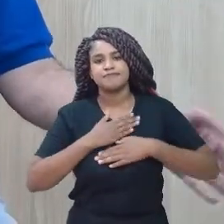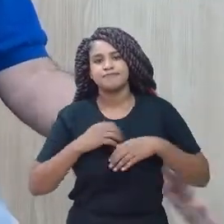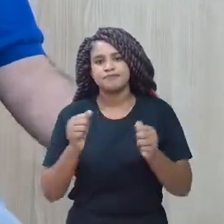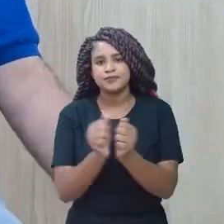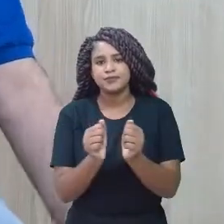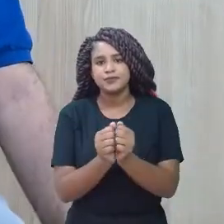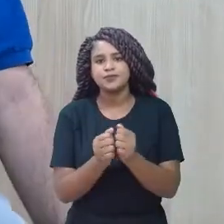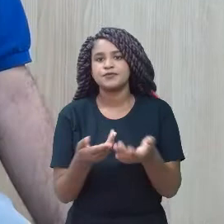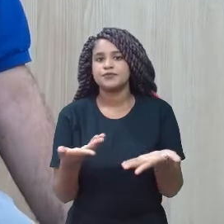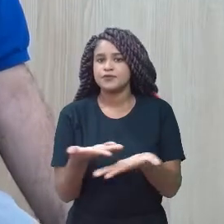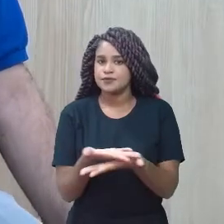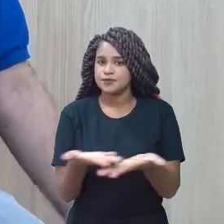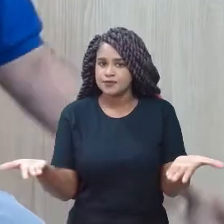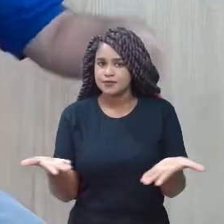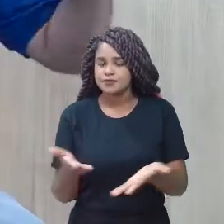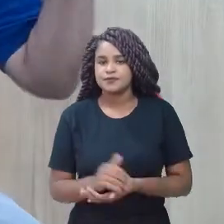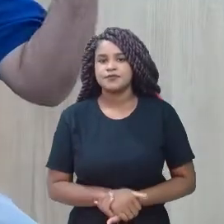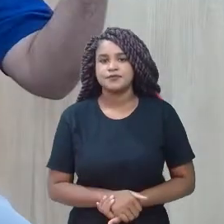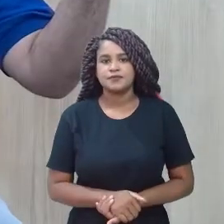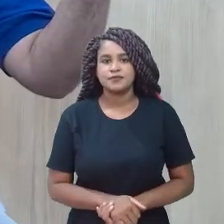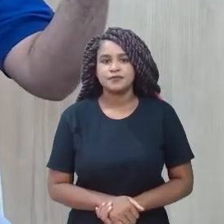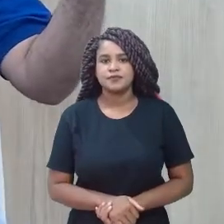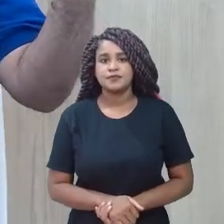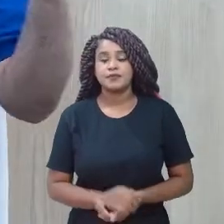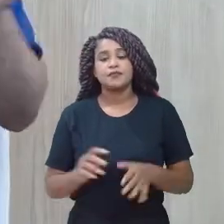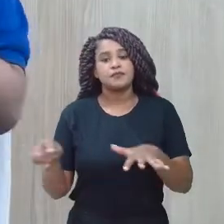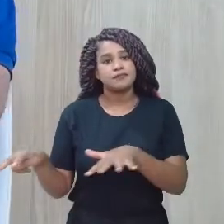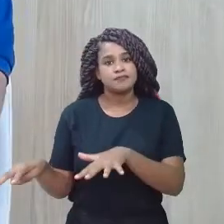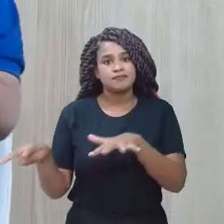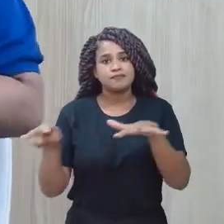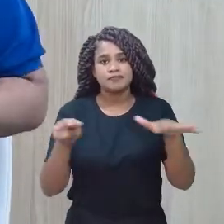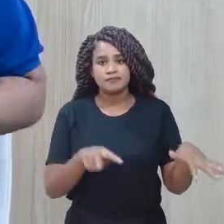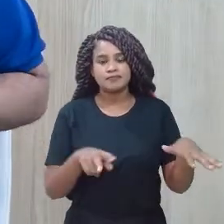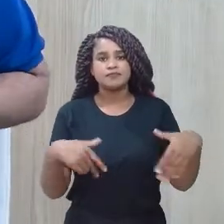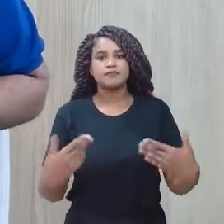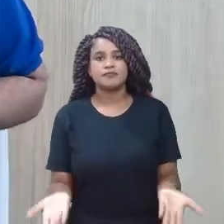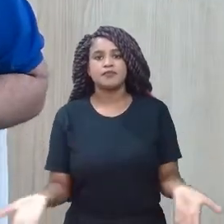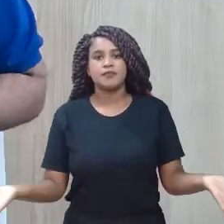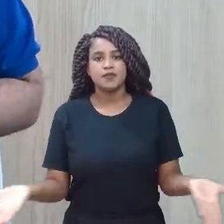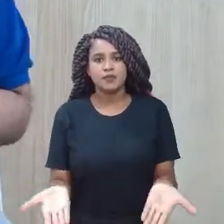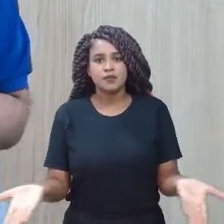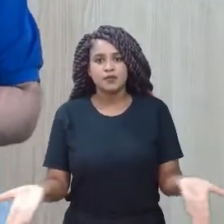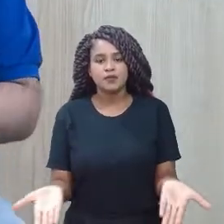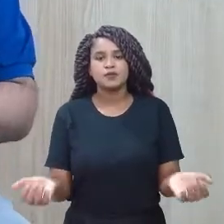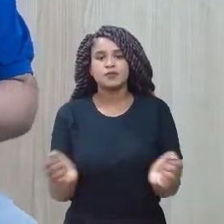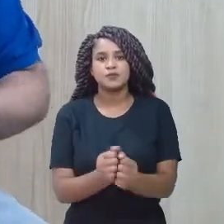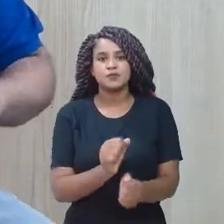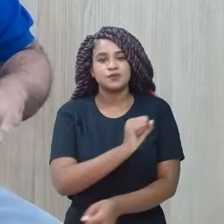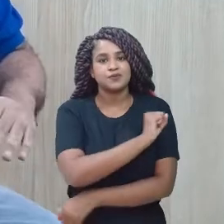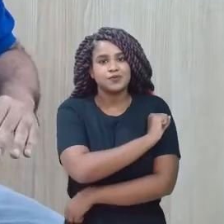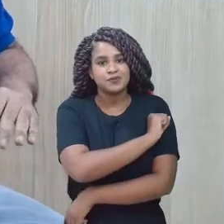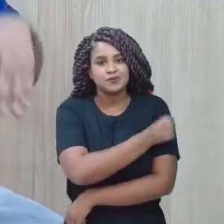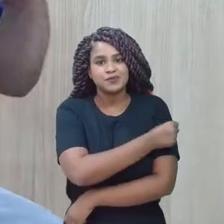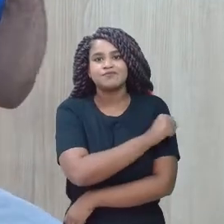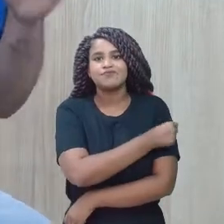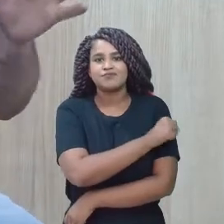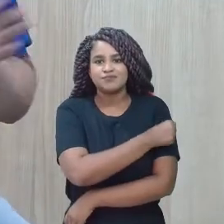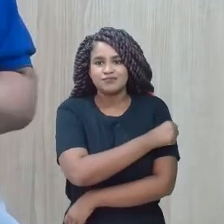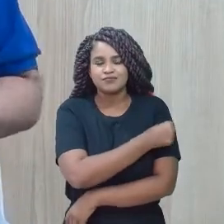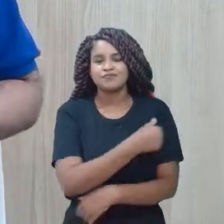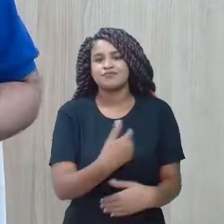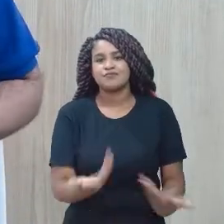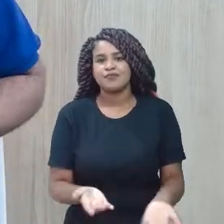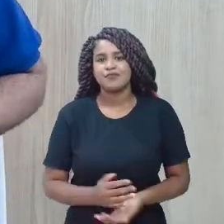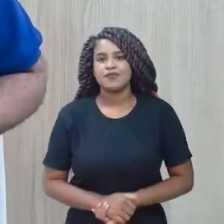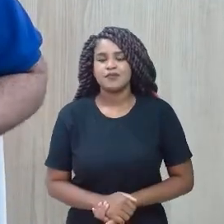aqui conversando com vocês toda essa semana. Hoje aqui junto com o 8º ano, não vamos enganar